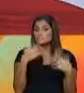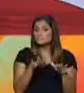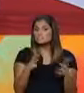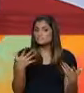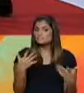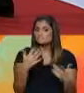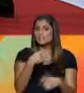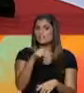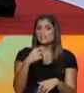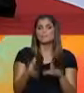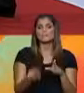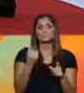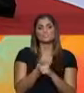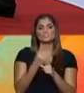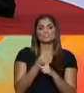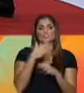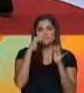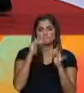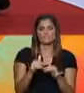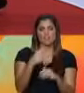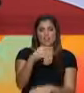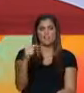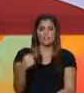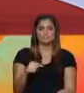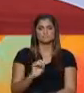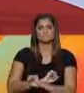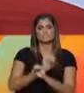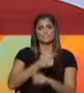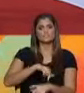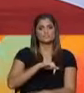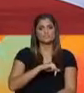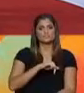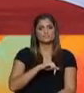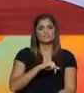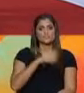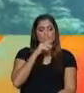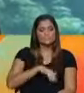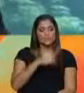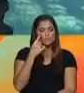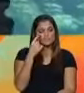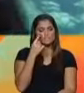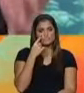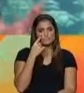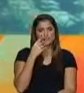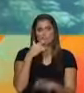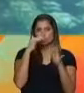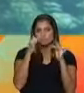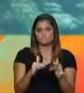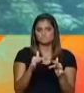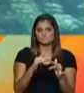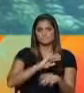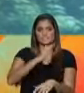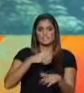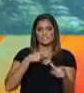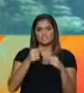Mas há mais para além da neve. Mas muito mais para além da neve. Logicamente que o nosso território é conhecido como a neve, como a Serra